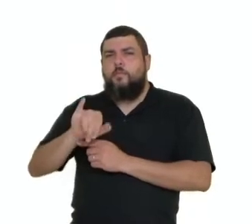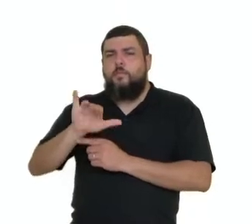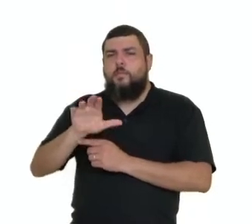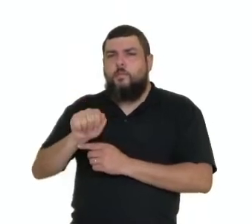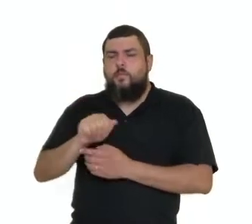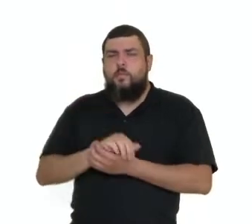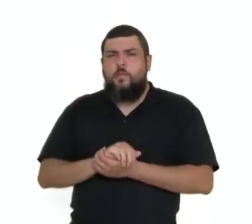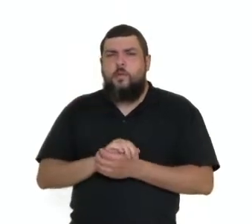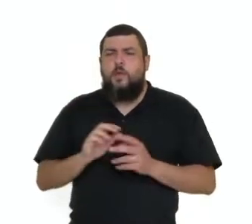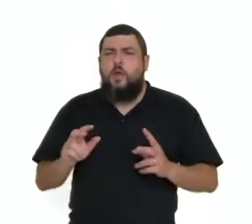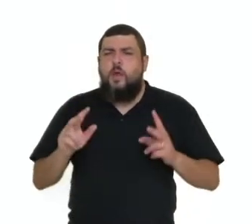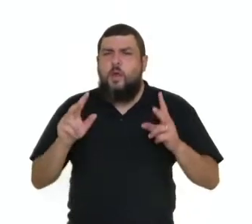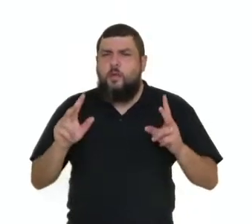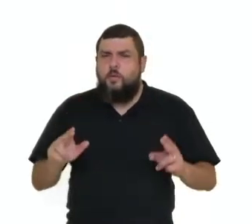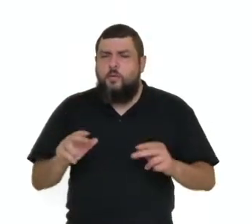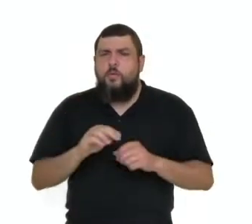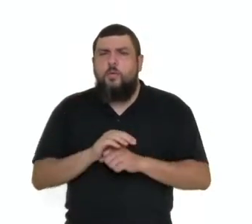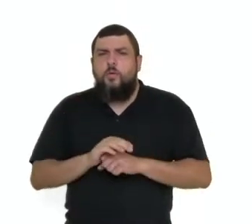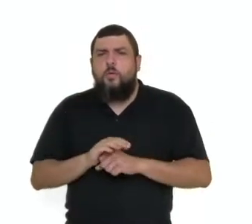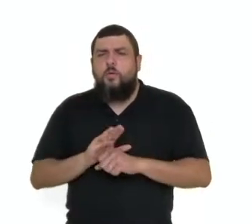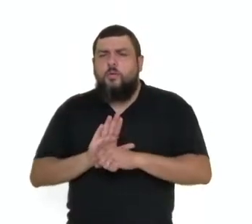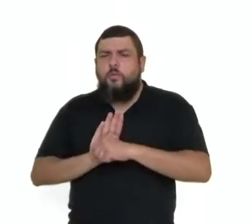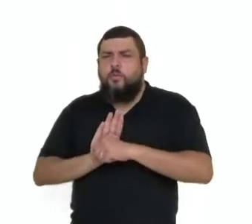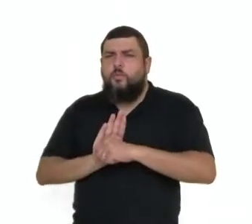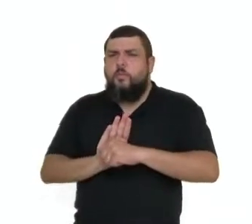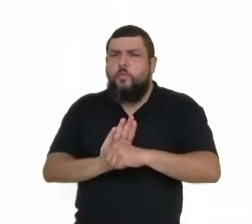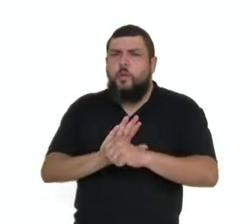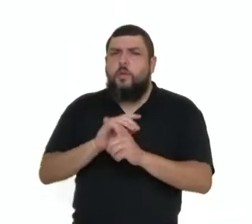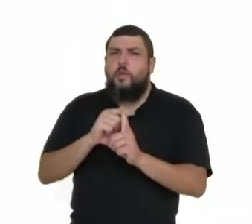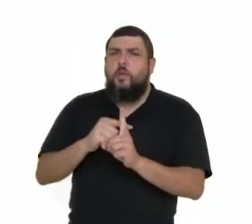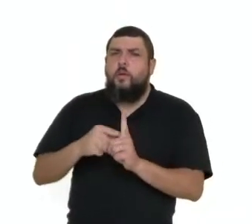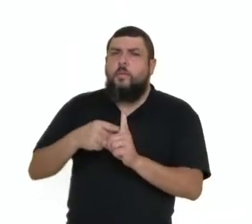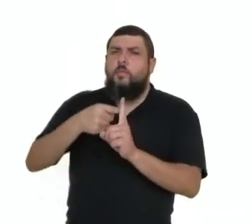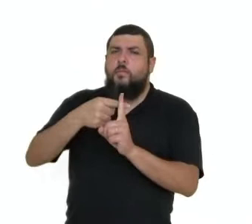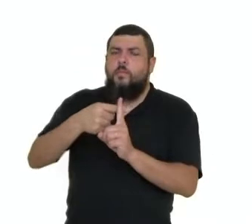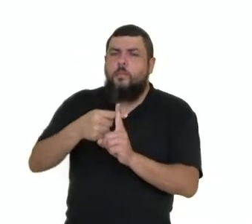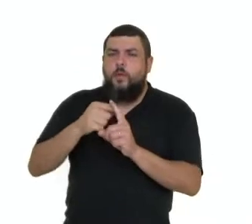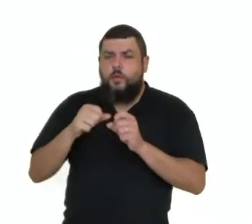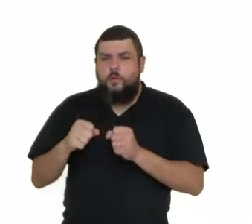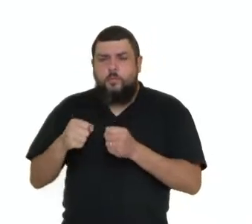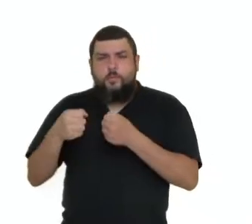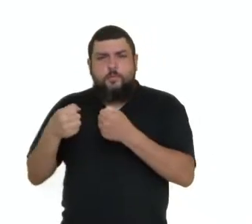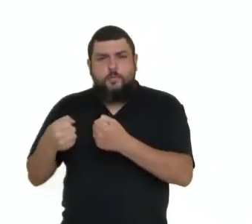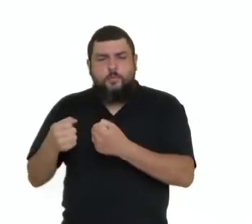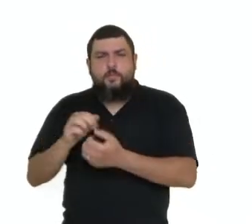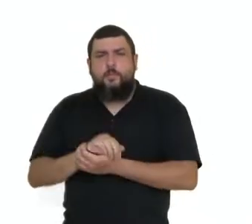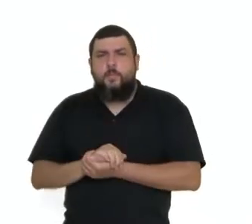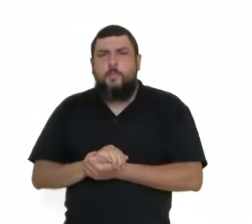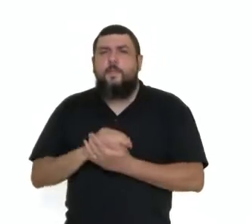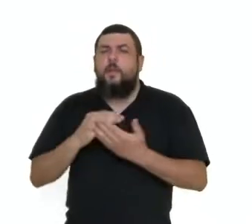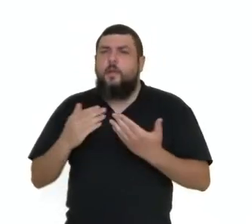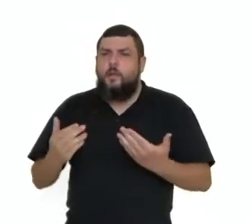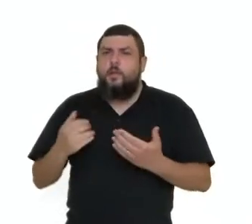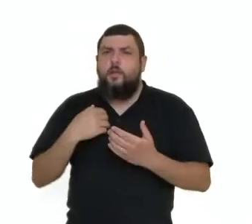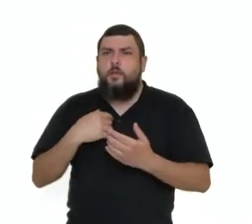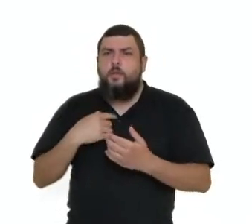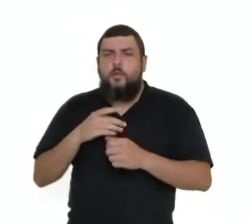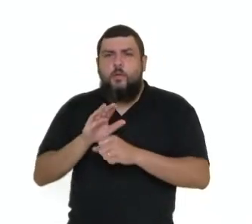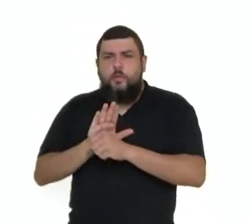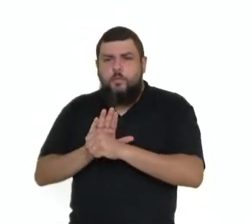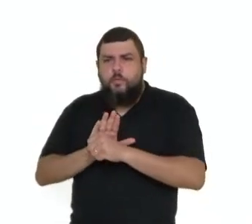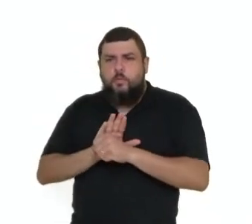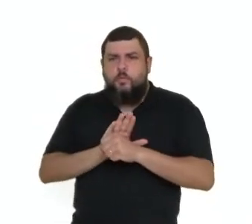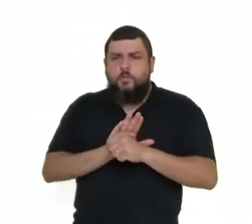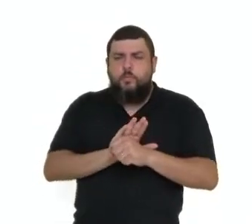energia cinética mais energia potencial. Lembrando que nessa situação nós temos que a energia potencial é a gravitacional e